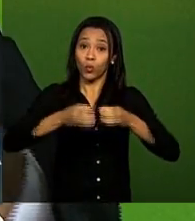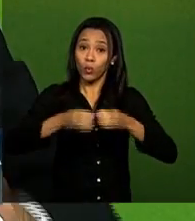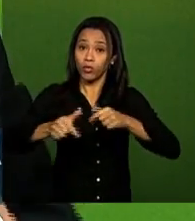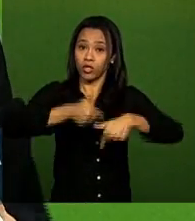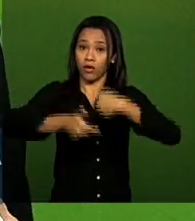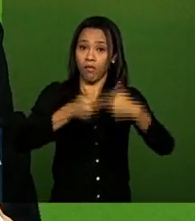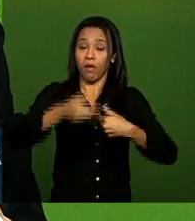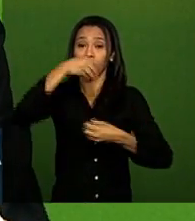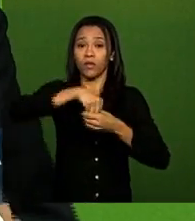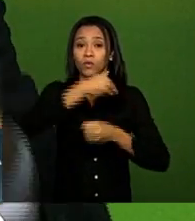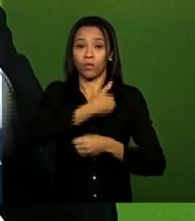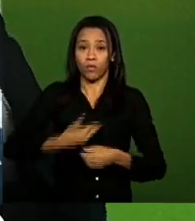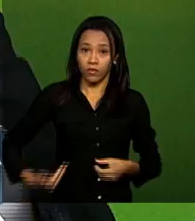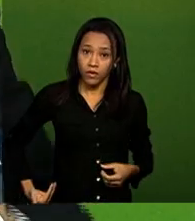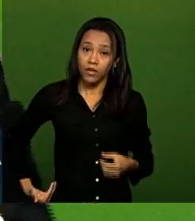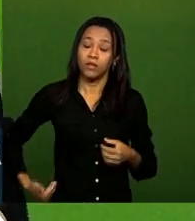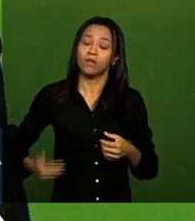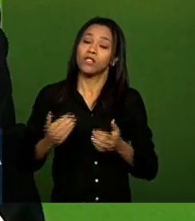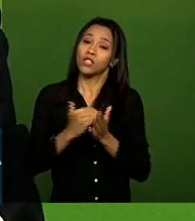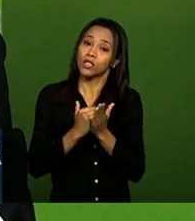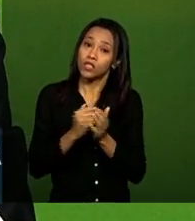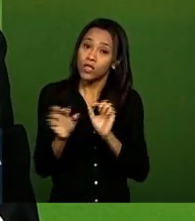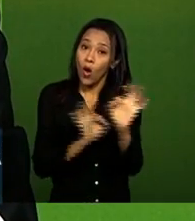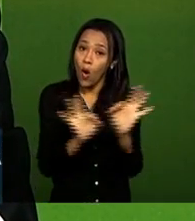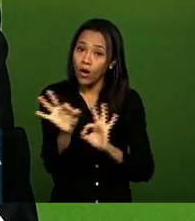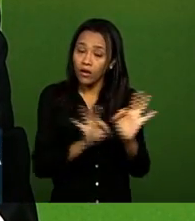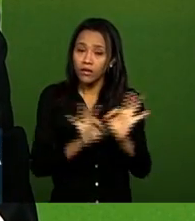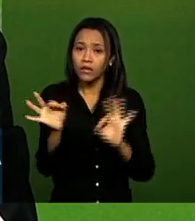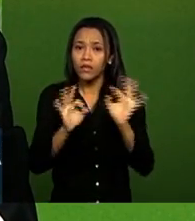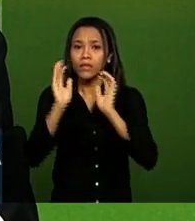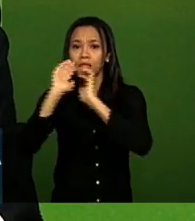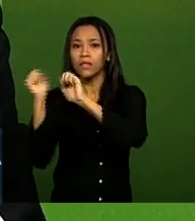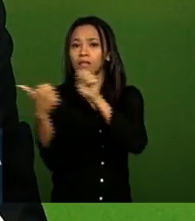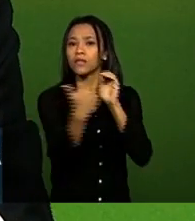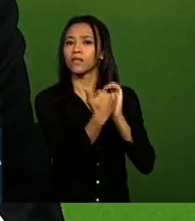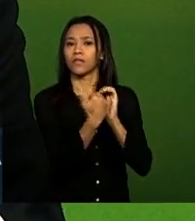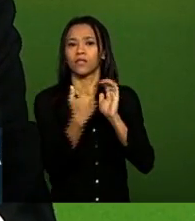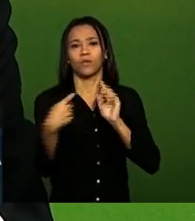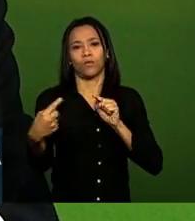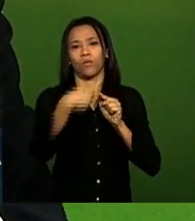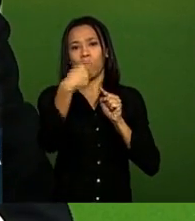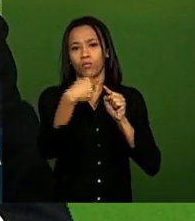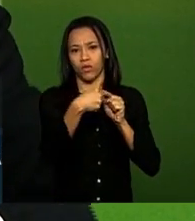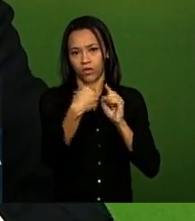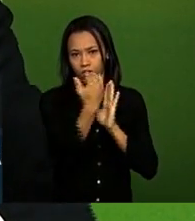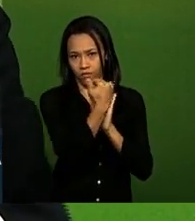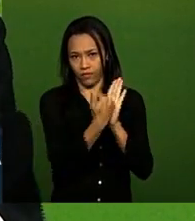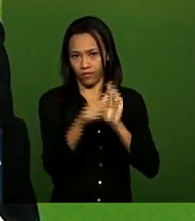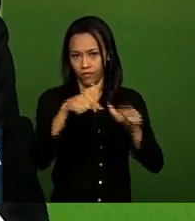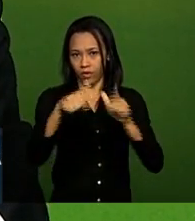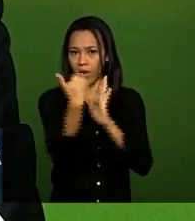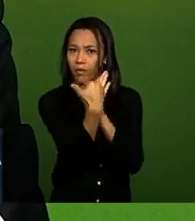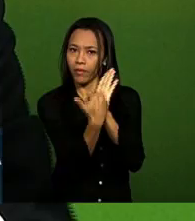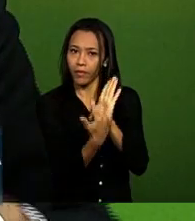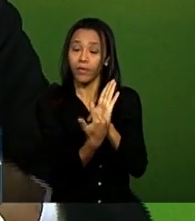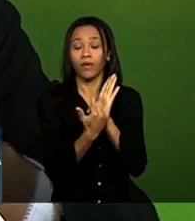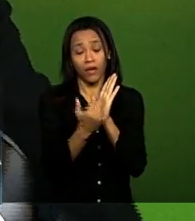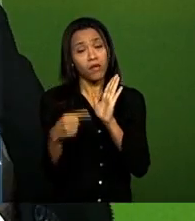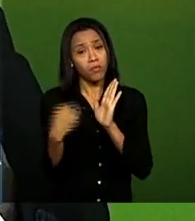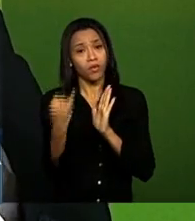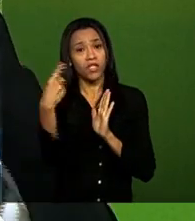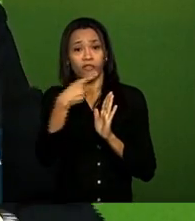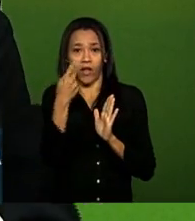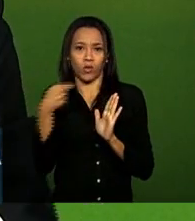organiza a partir desses objetivos muito claros do nosso país eu acho que é muito importante falarmos sobre isto